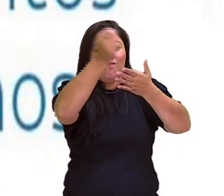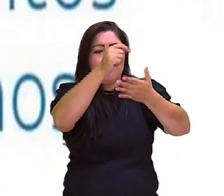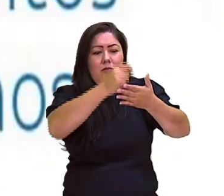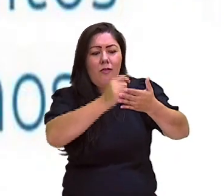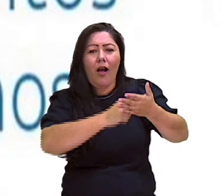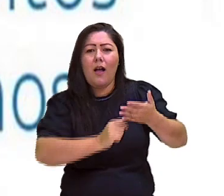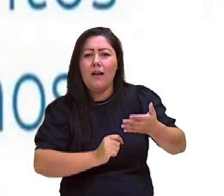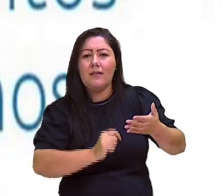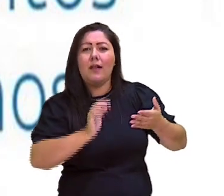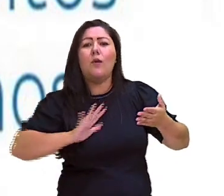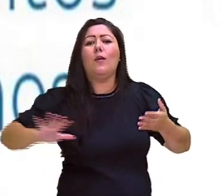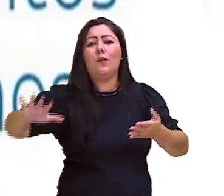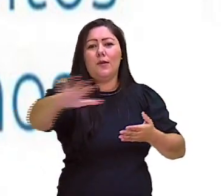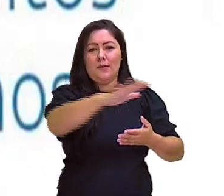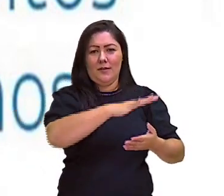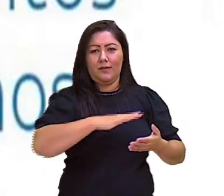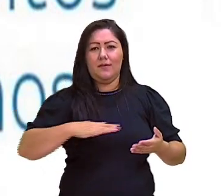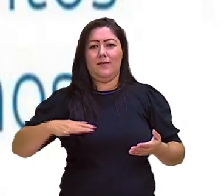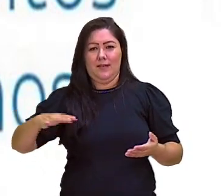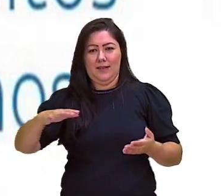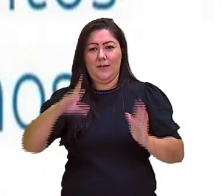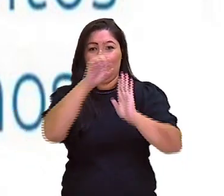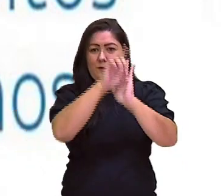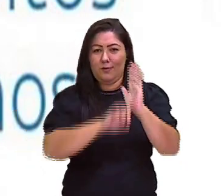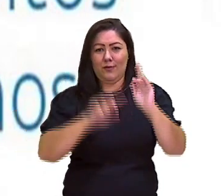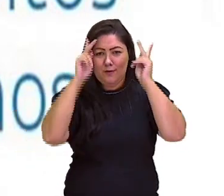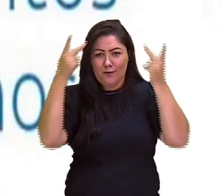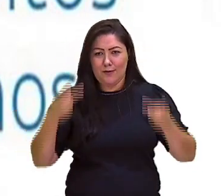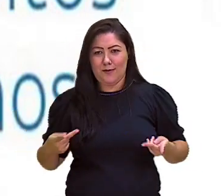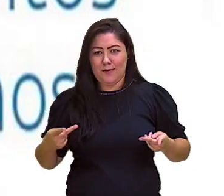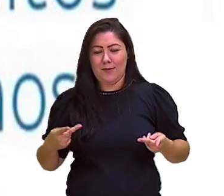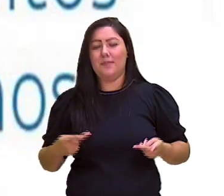Declaração Universal dos Direitos Humanos?